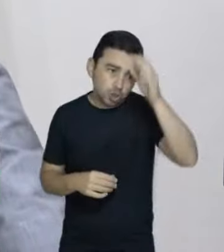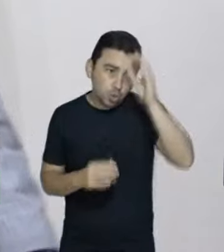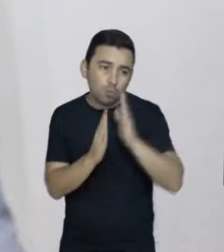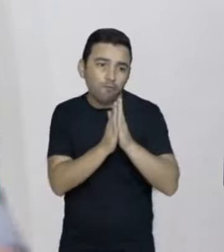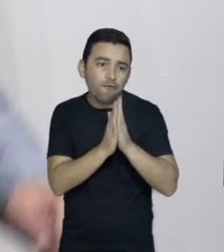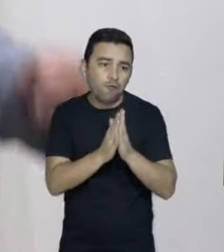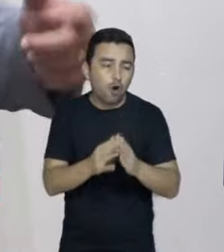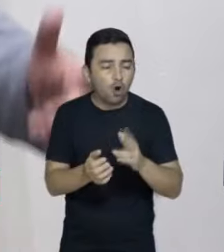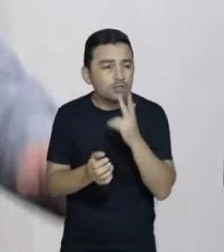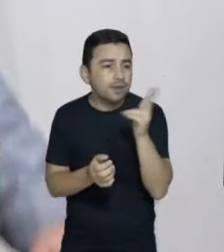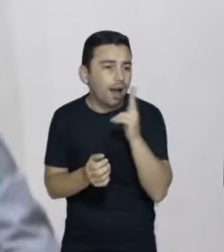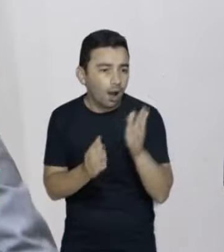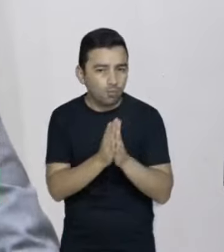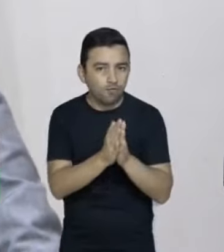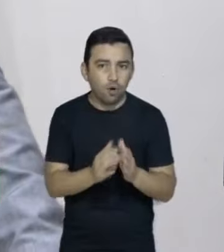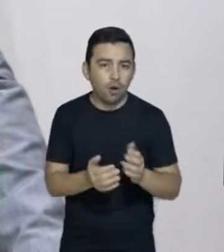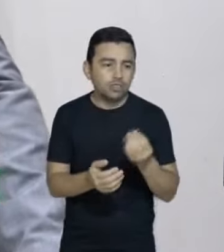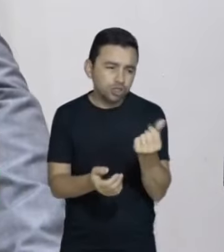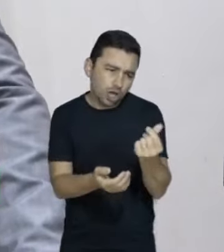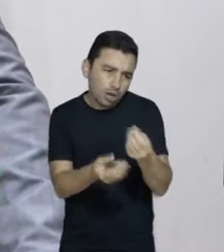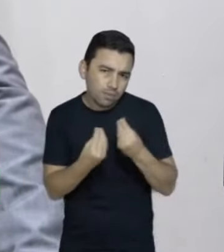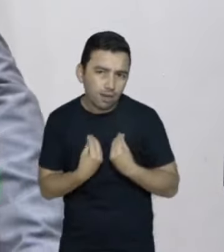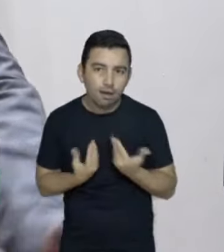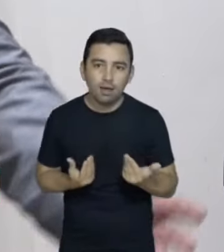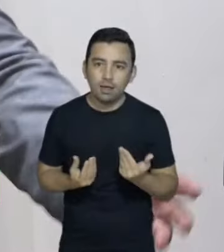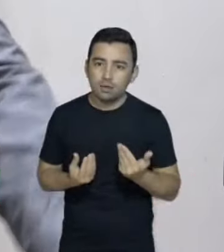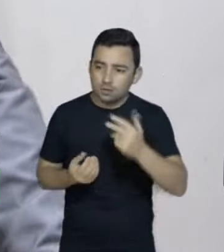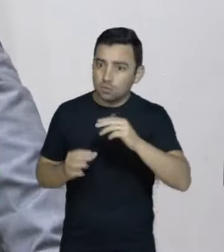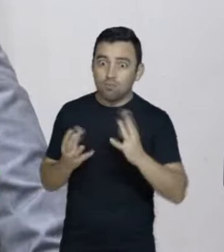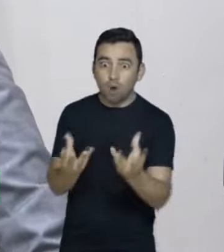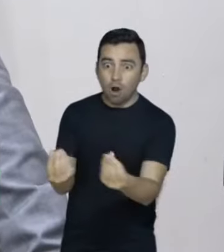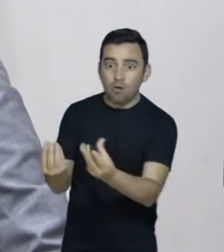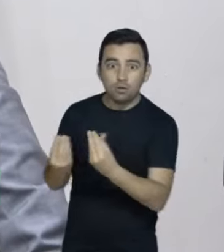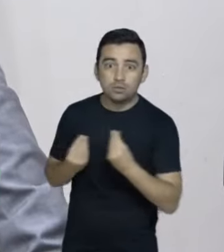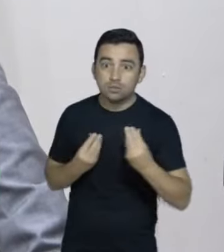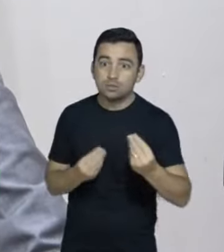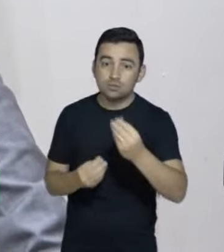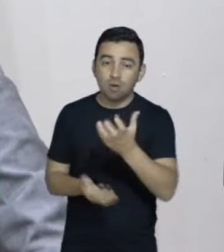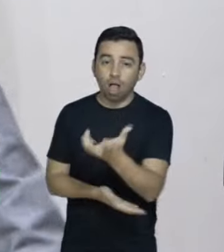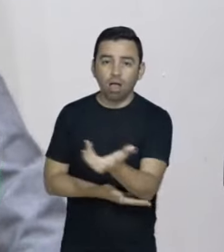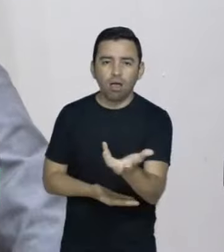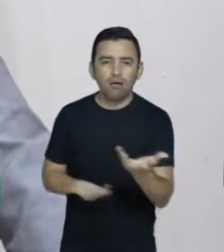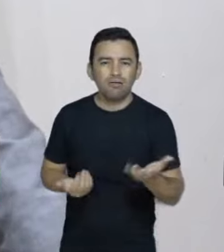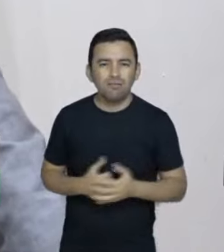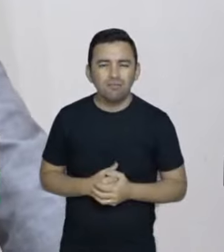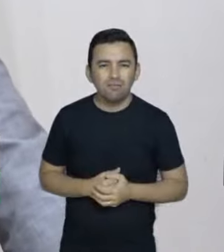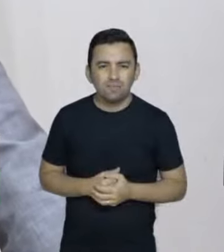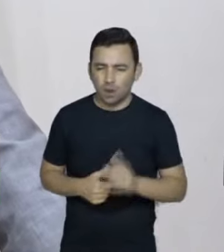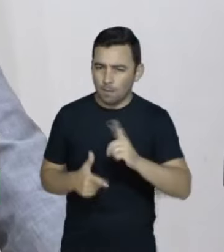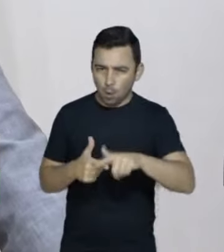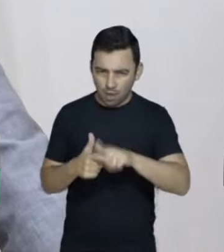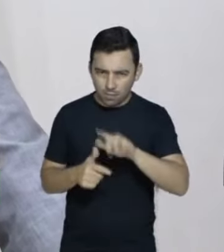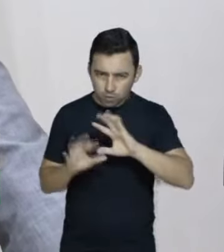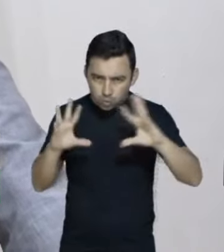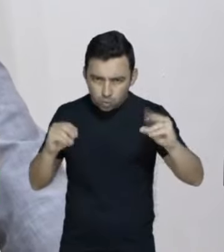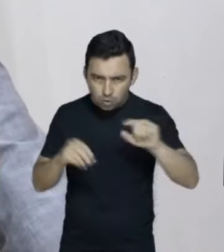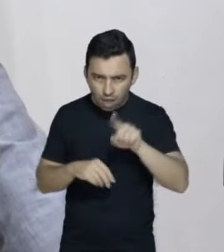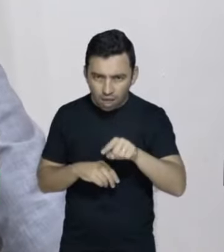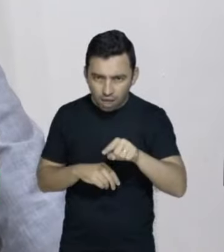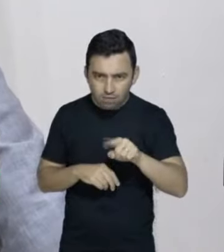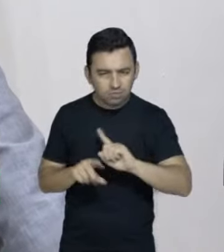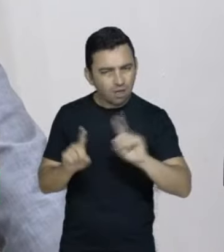um dinheiro, me dá uma ajuda, me dá uma ajuda. O que é isso? Não é problema de todos nós, não. Quer